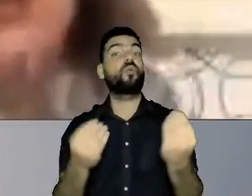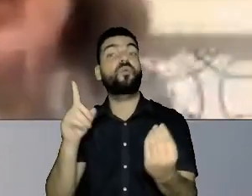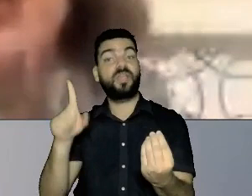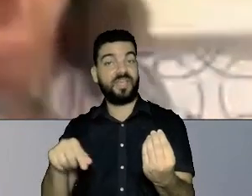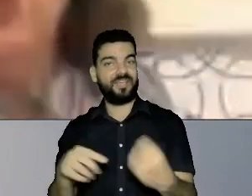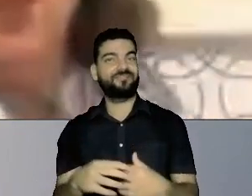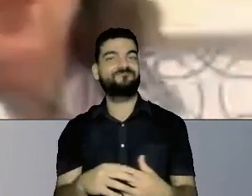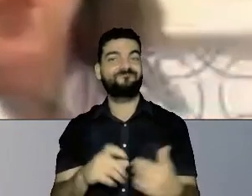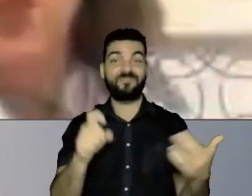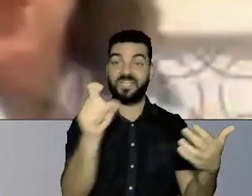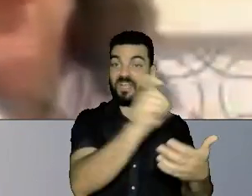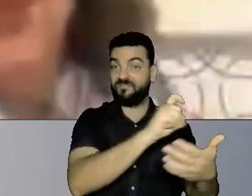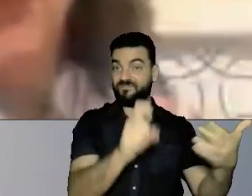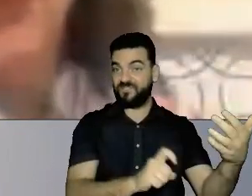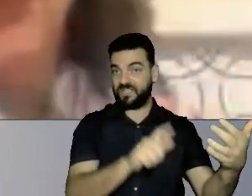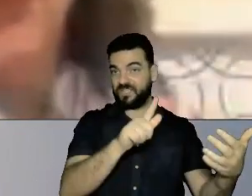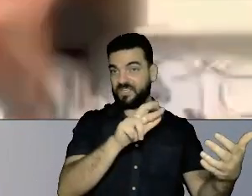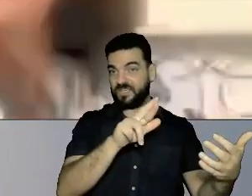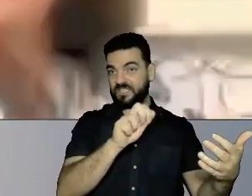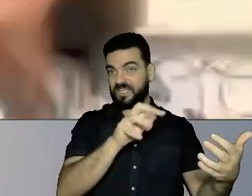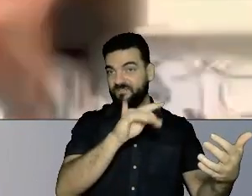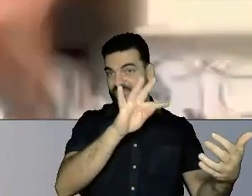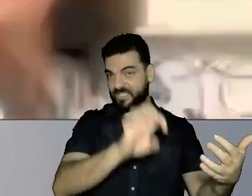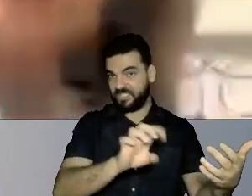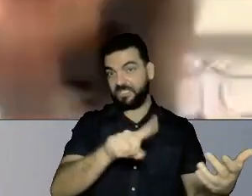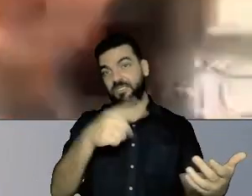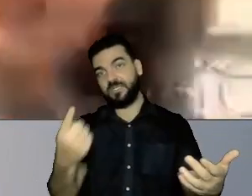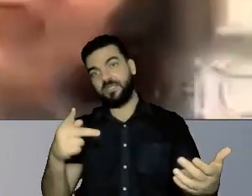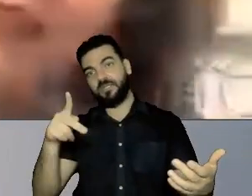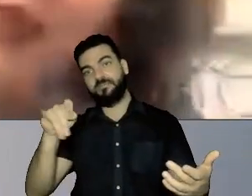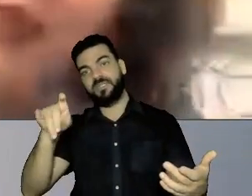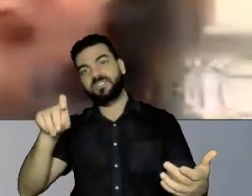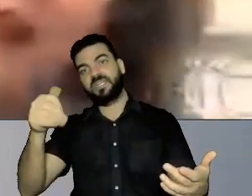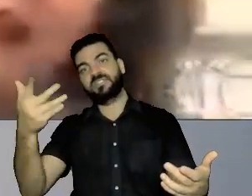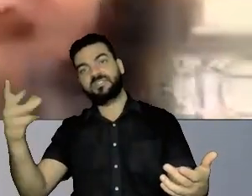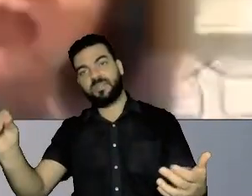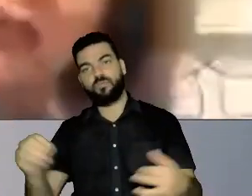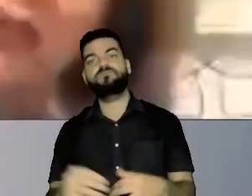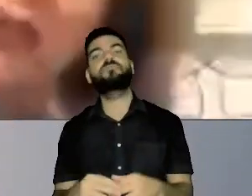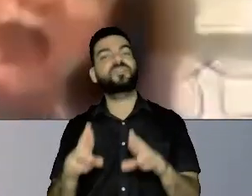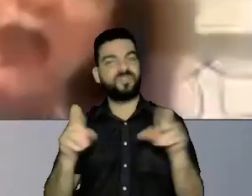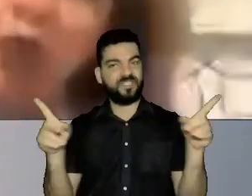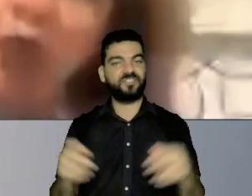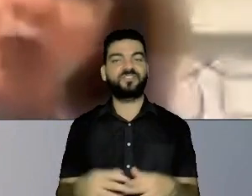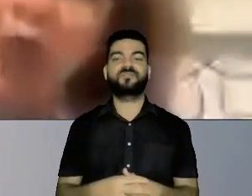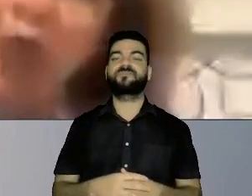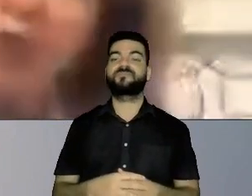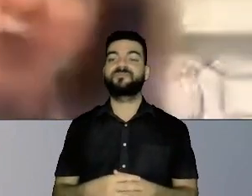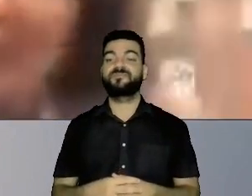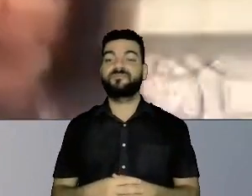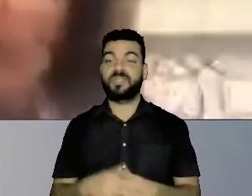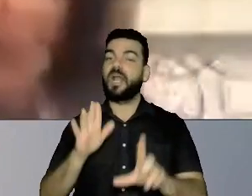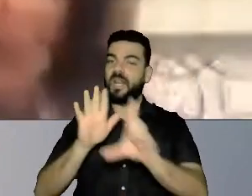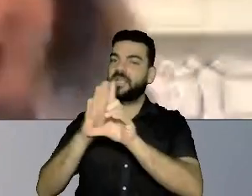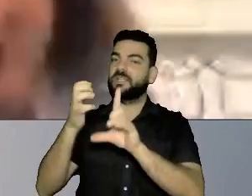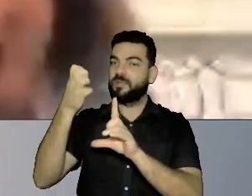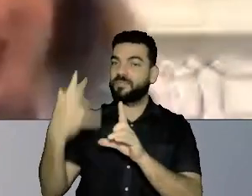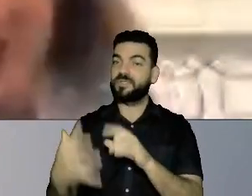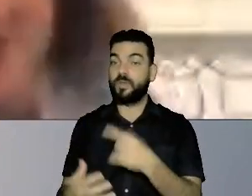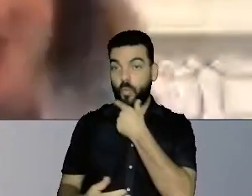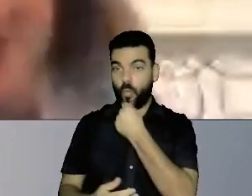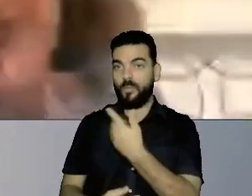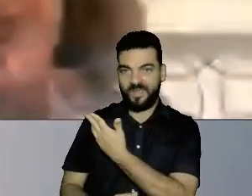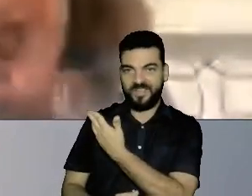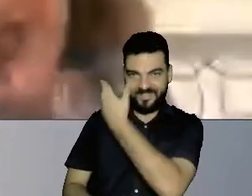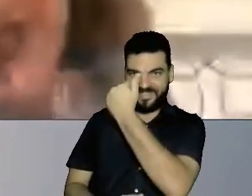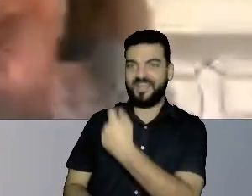a extensão o que é que você considera pichação e o que é que você considera grafite, né? Porque o Vlad pode nos explicar